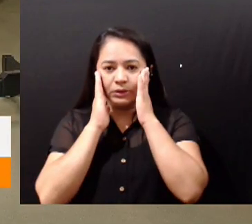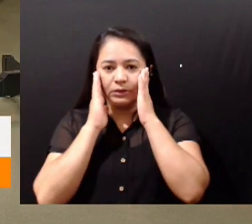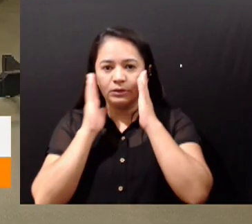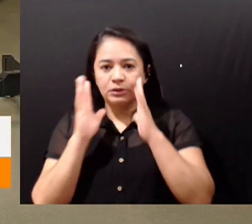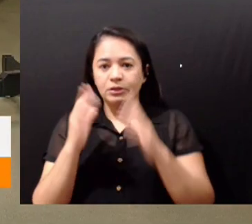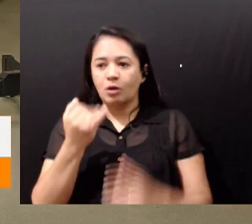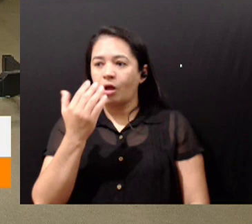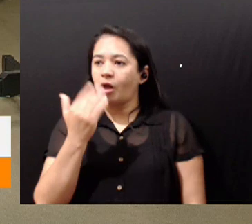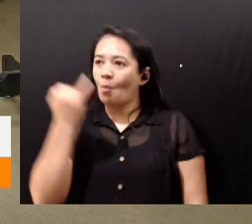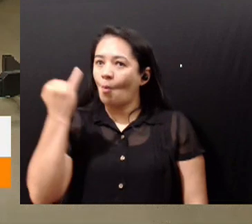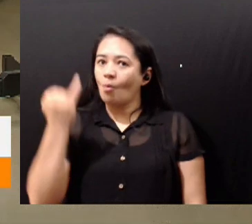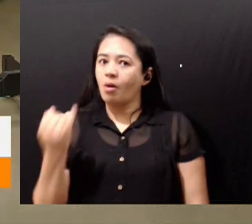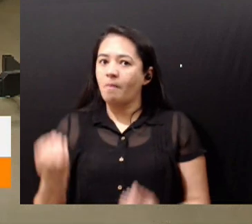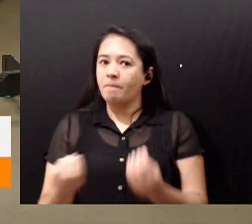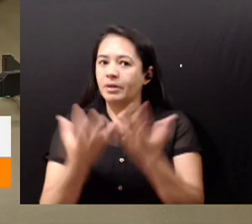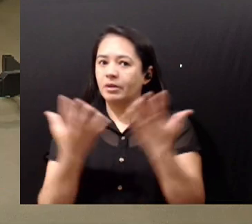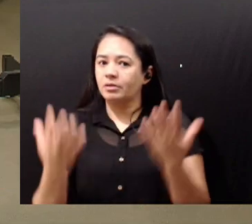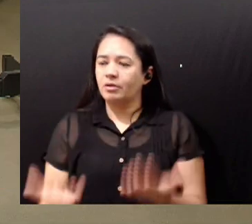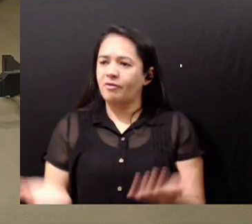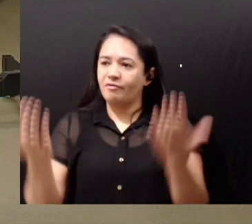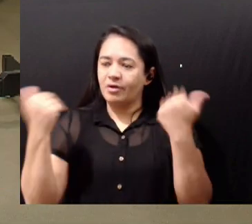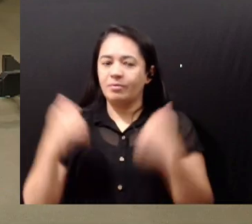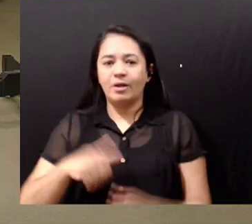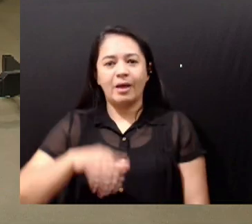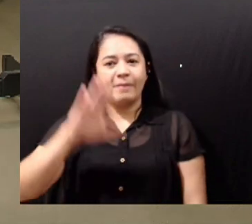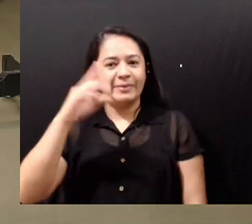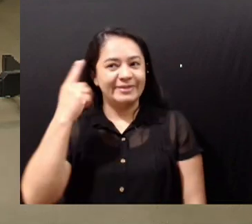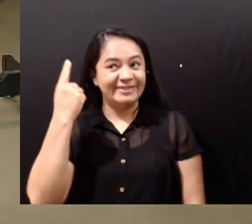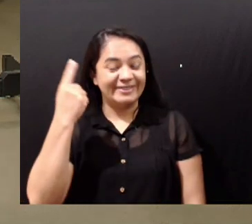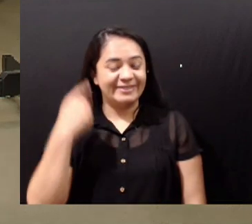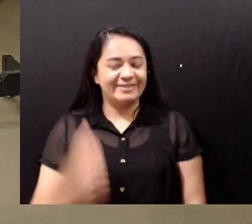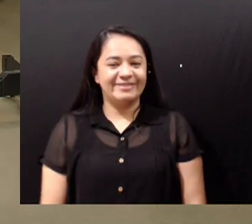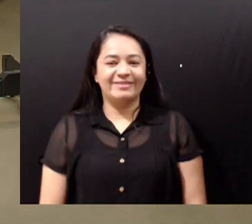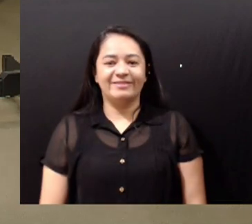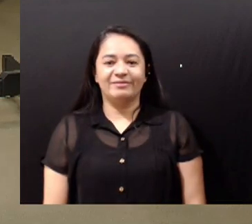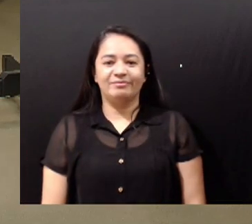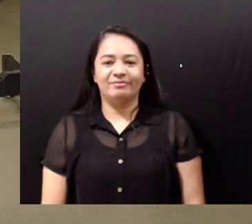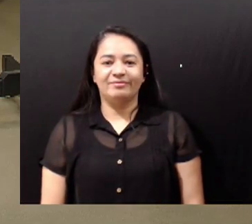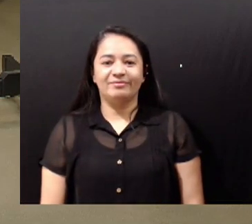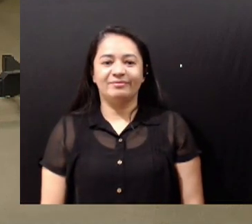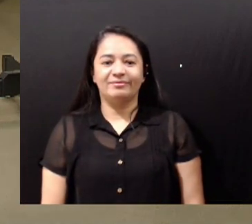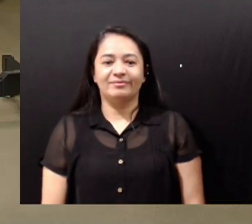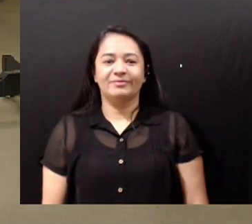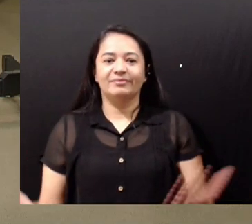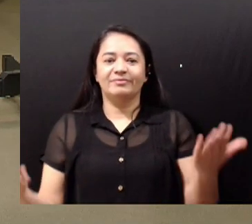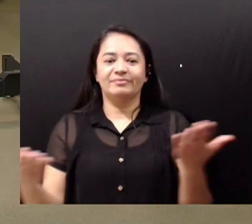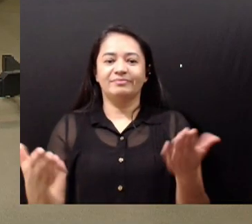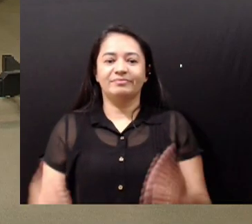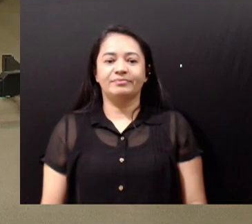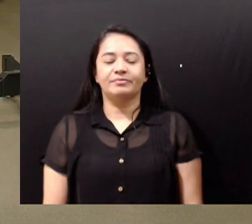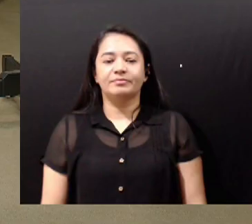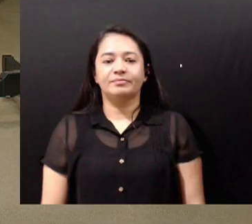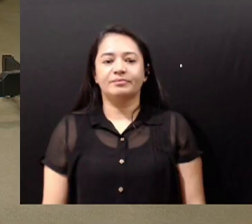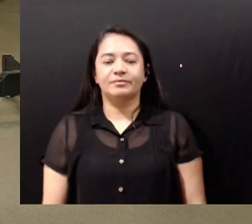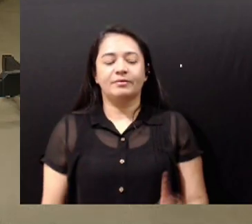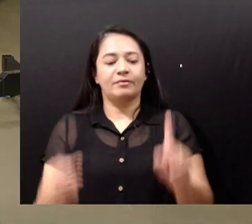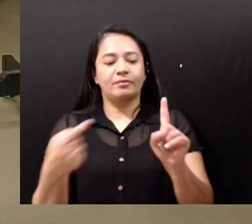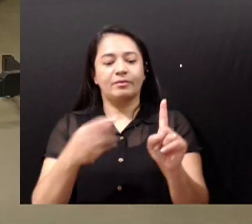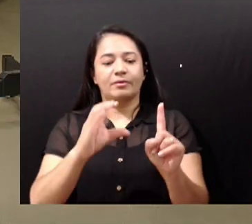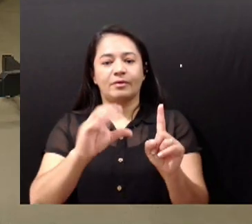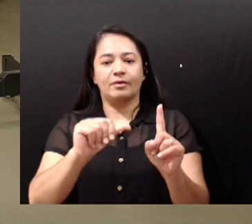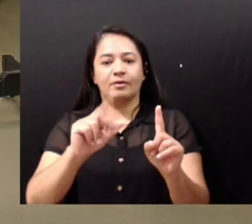milagrosa. Vamos lá, dá tempo para mais uma, muito bem, a gente direciona para a Naíma, então. Carlos Ribeiro, do bairro